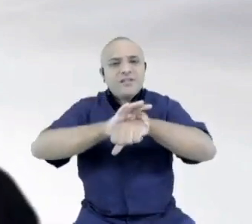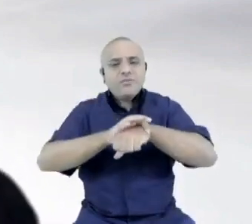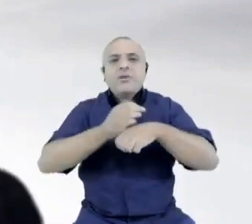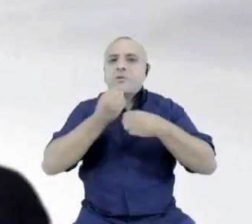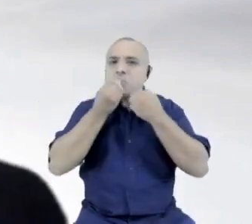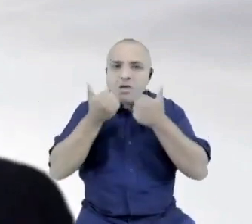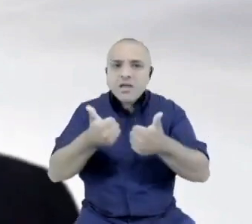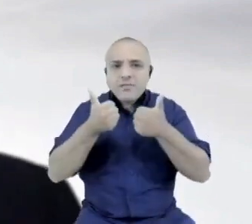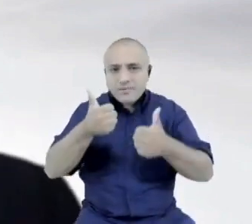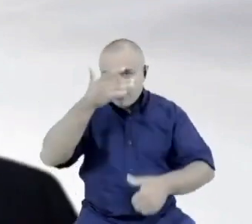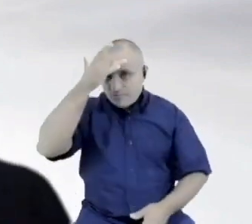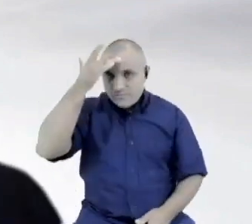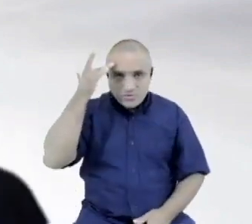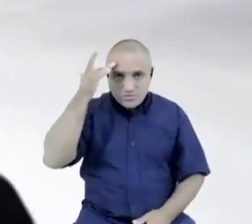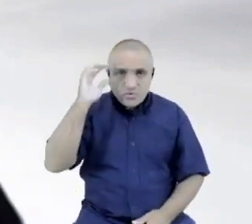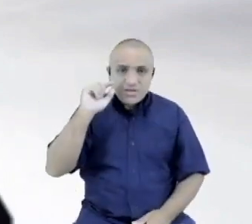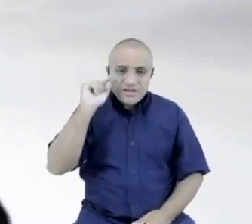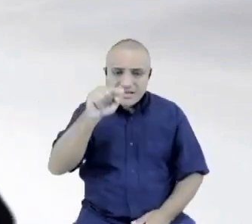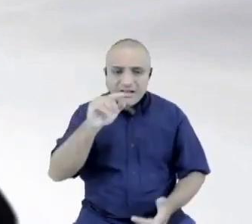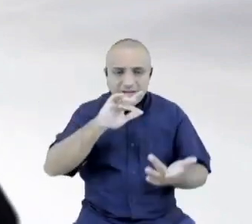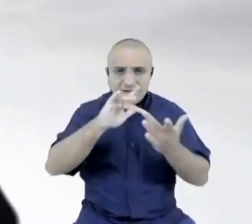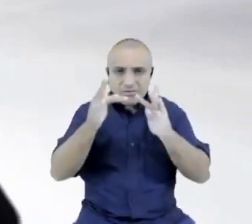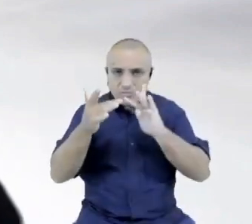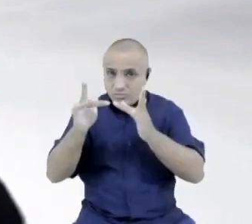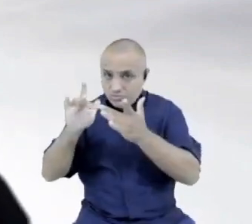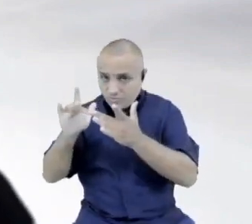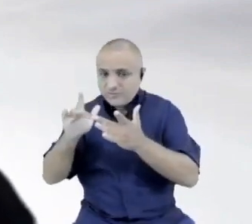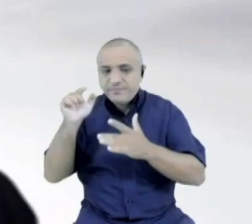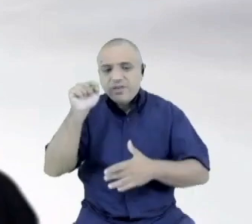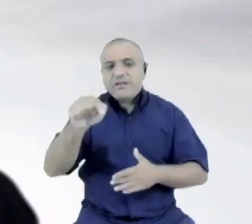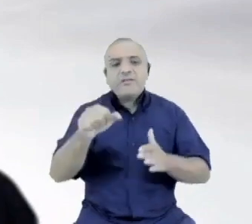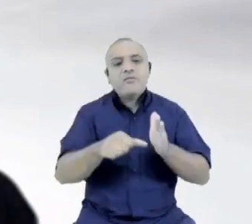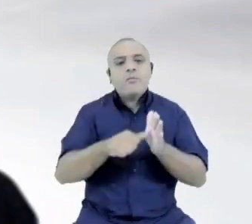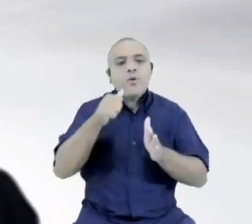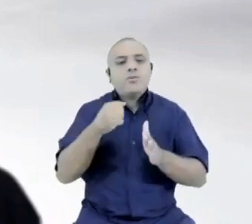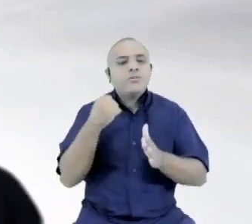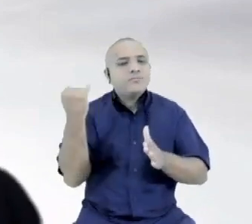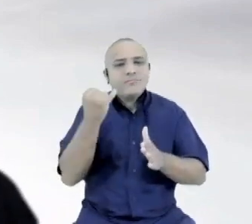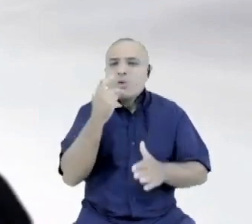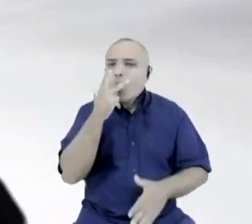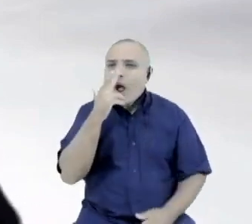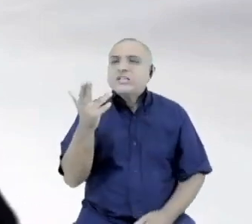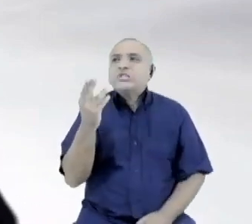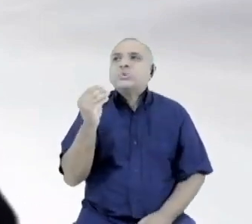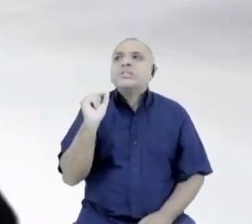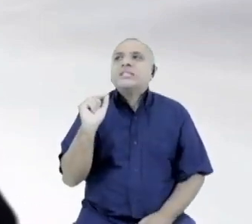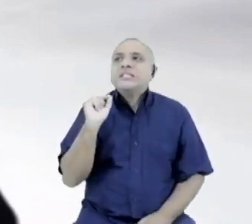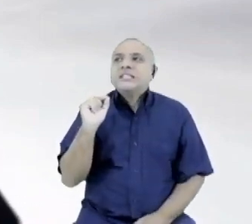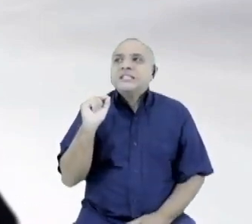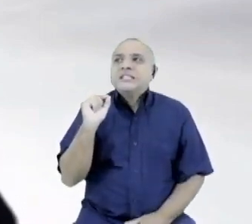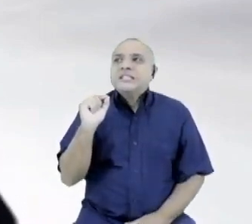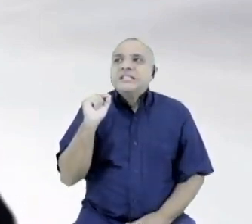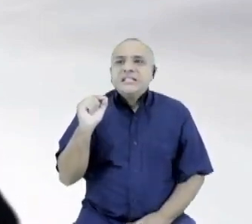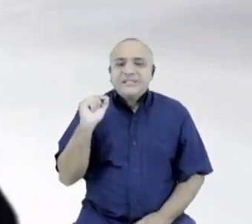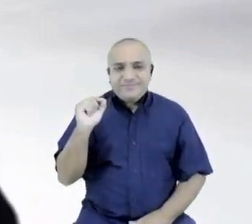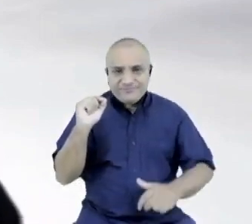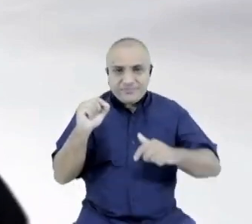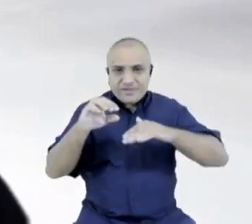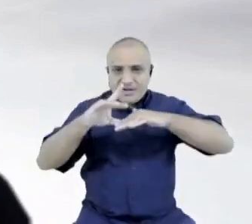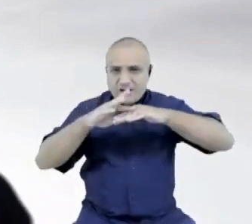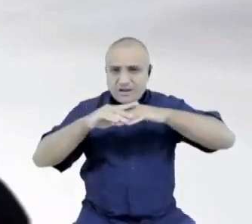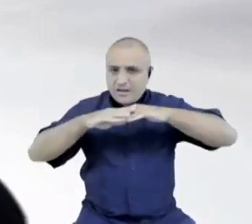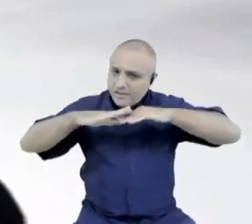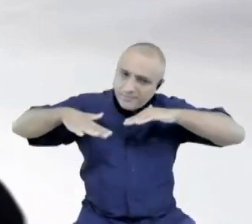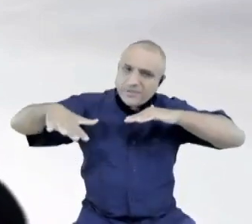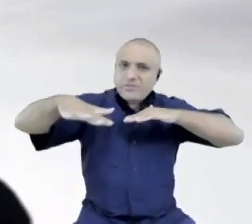para as pessoas que estavam ali envolvidas. Esse foi um ponto. Um ponto que eu acho que a patologia já vai estar de